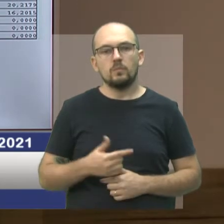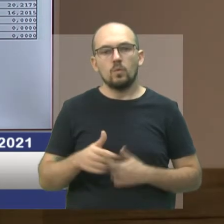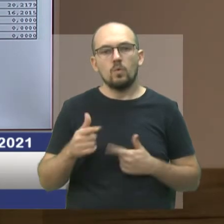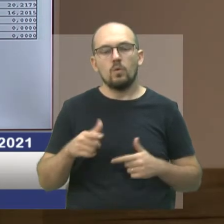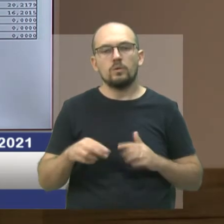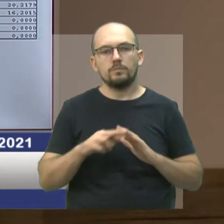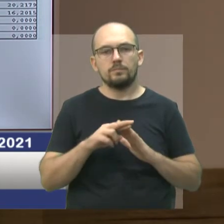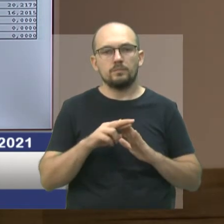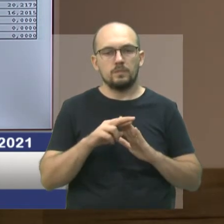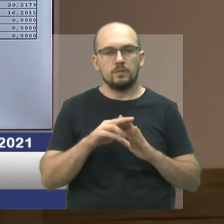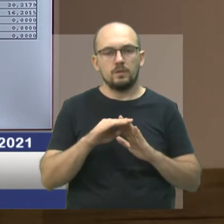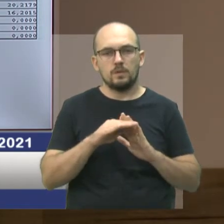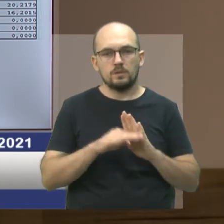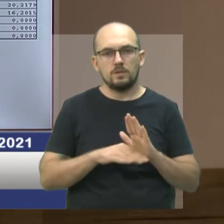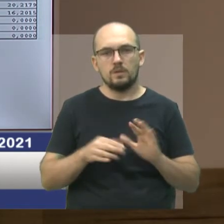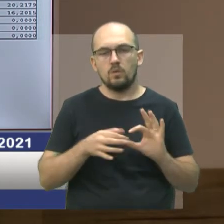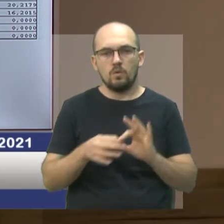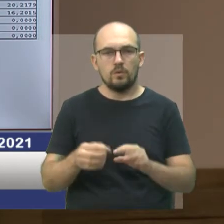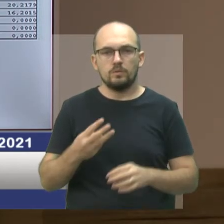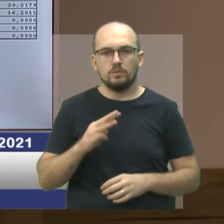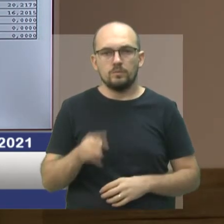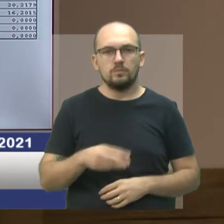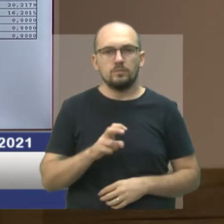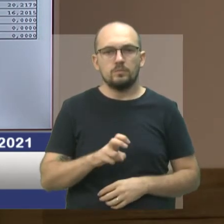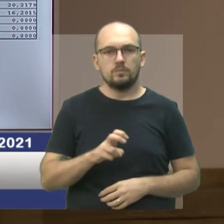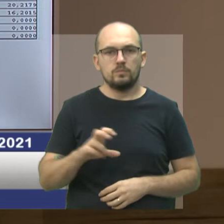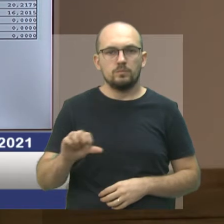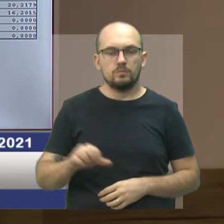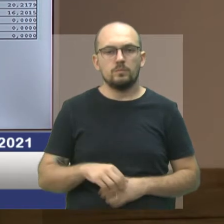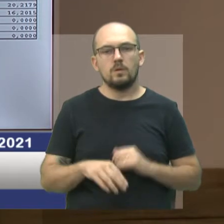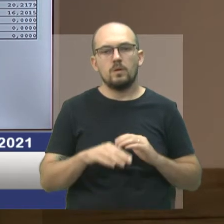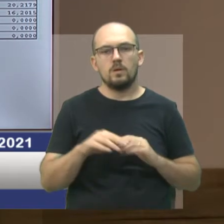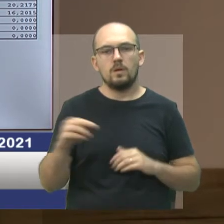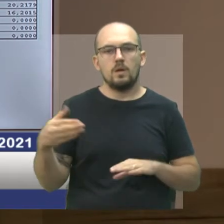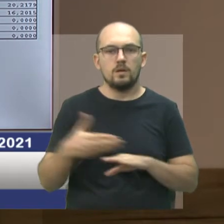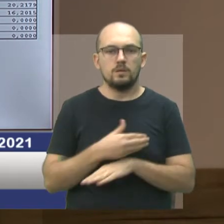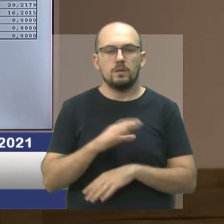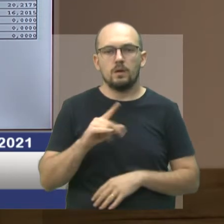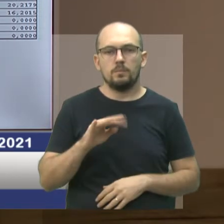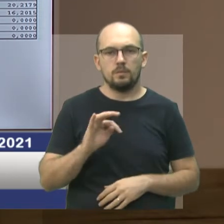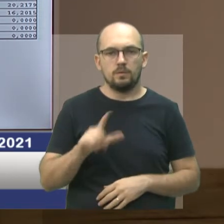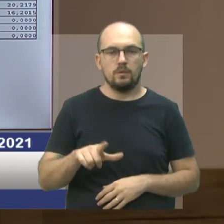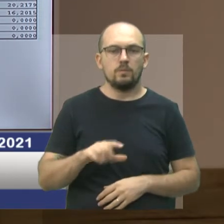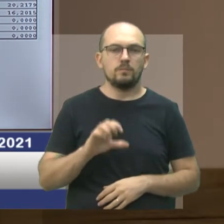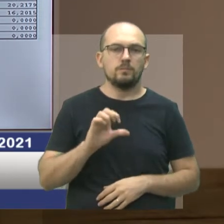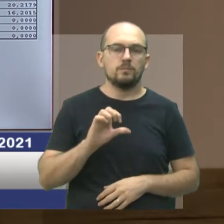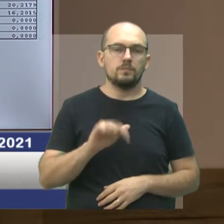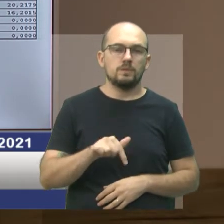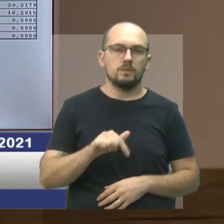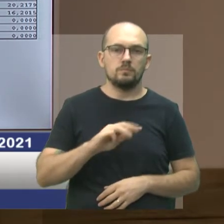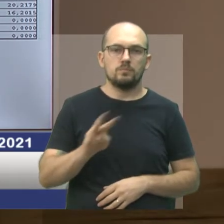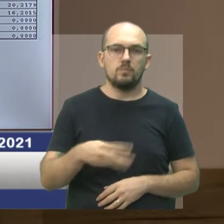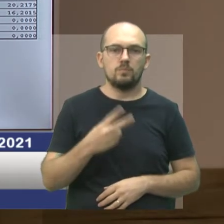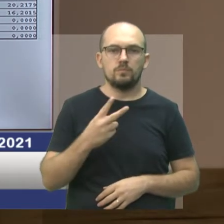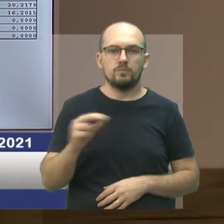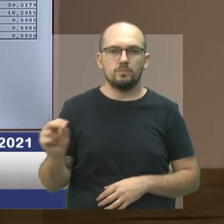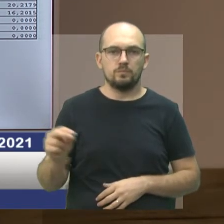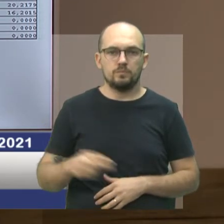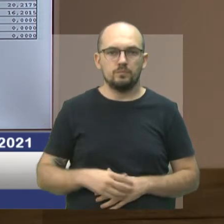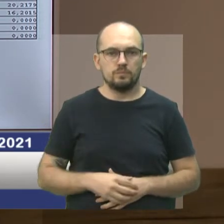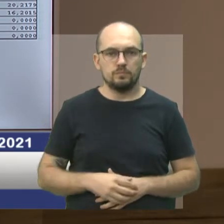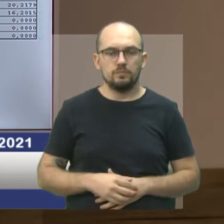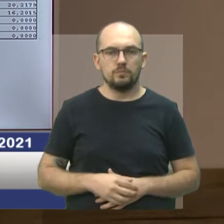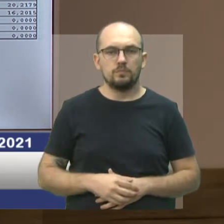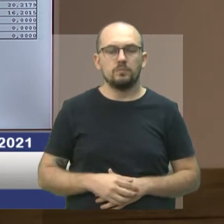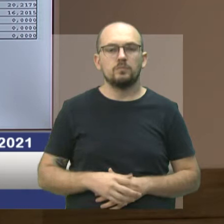primárias correntes 3 milhões 559, receitas primárias de capital 7 milhões e 200,